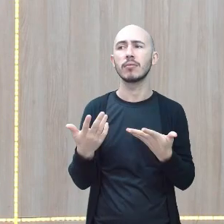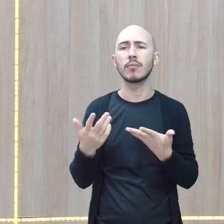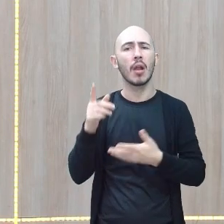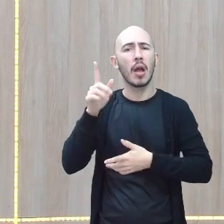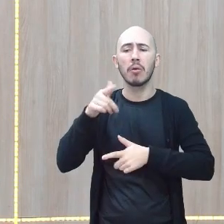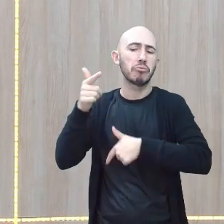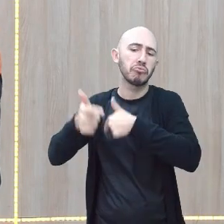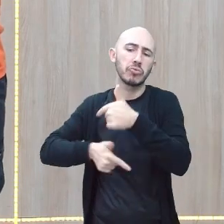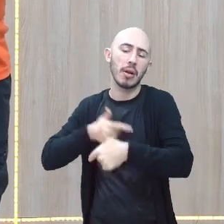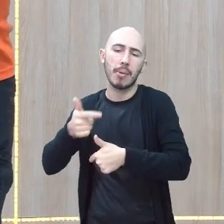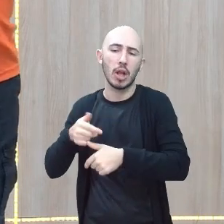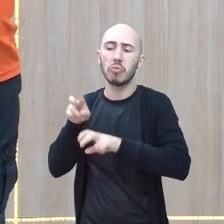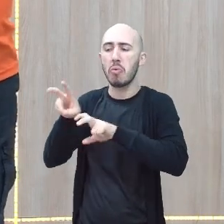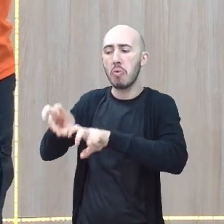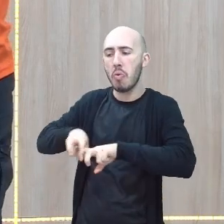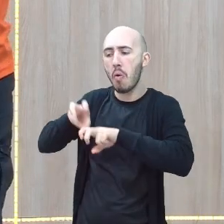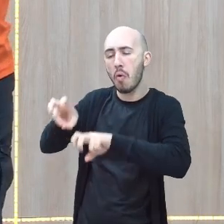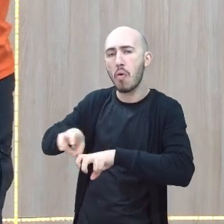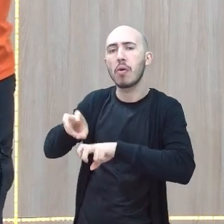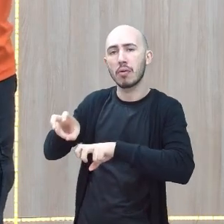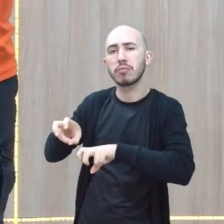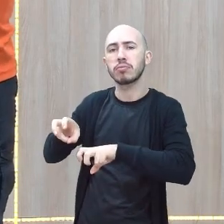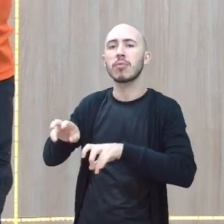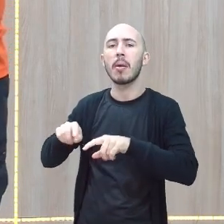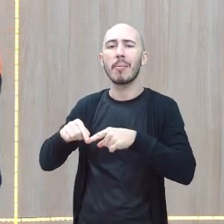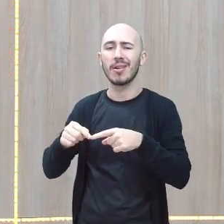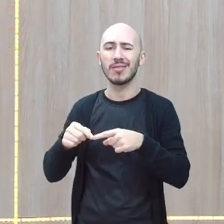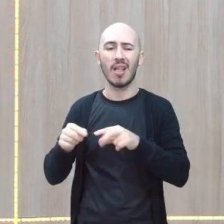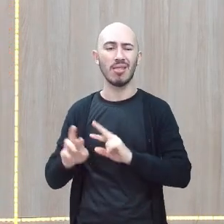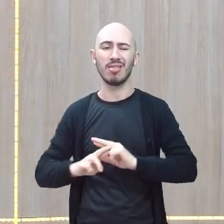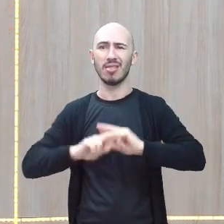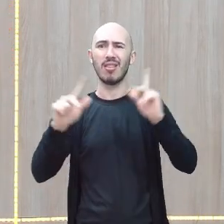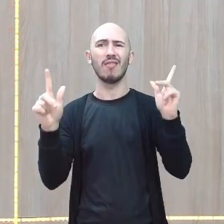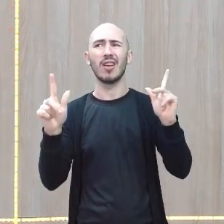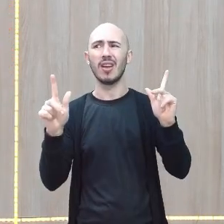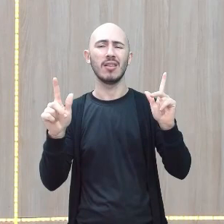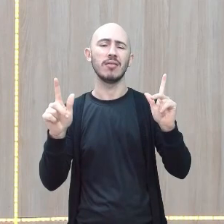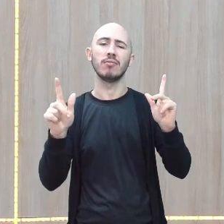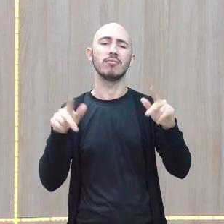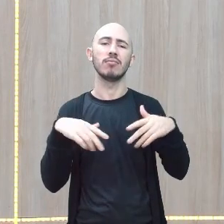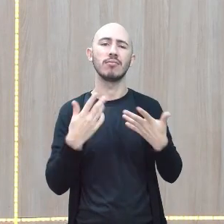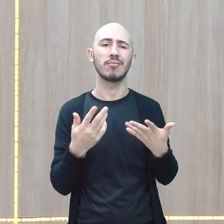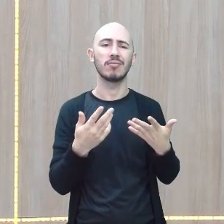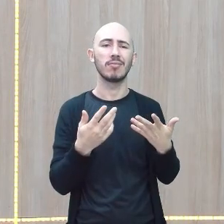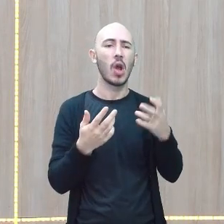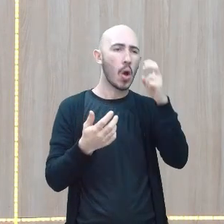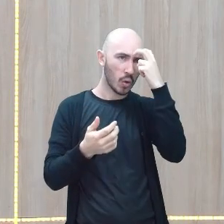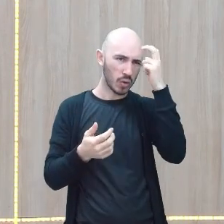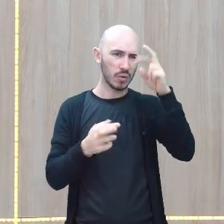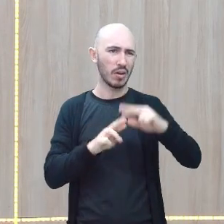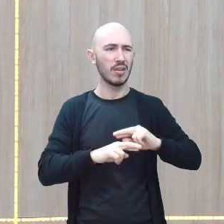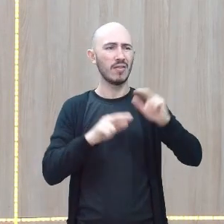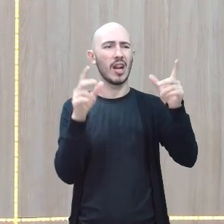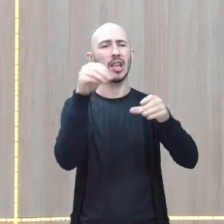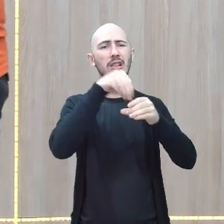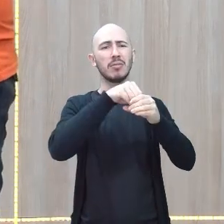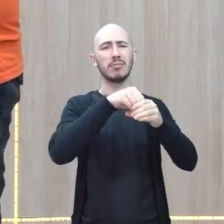trabalhador rural, do que esse estereótipo, né, do indígena como aquele camarada, né, exótico lá no meio da